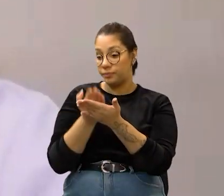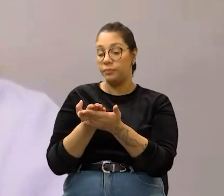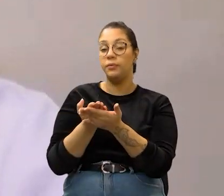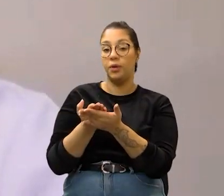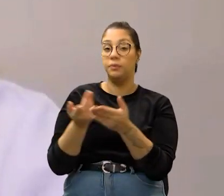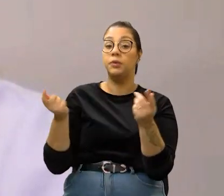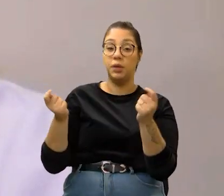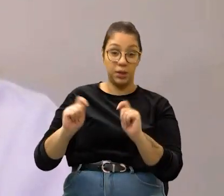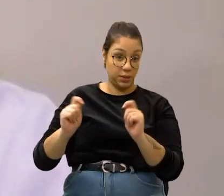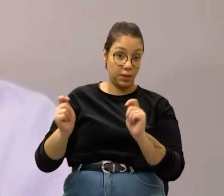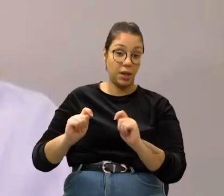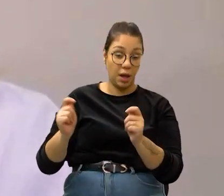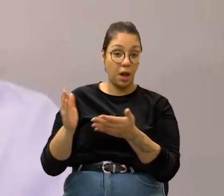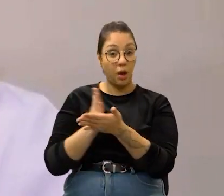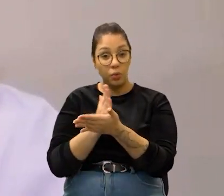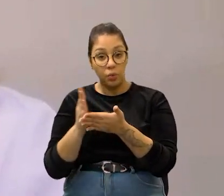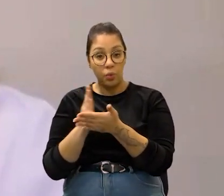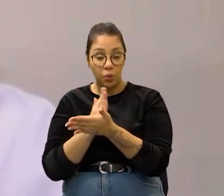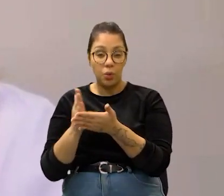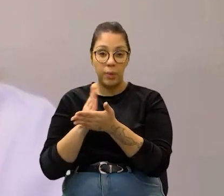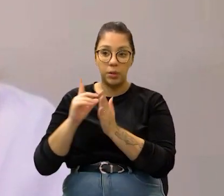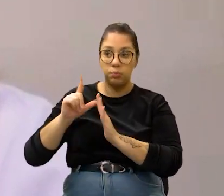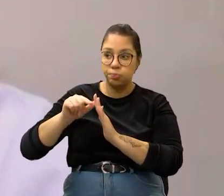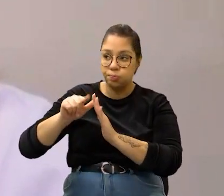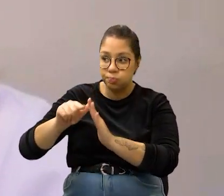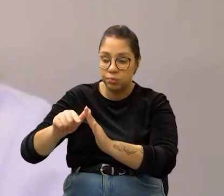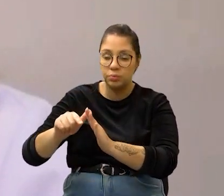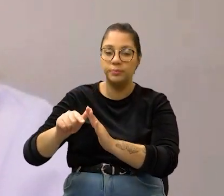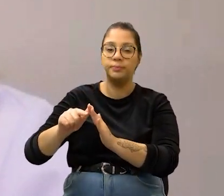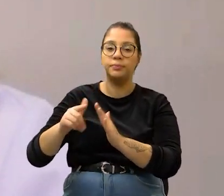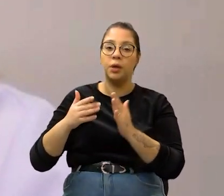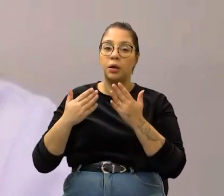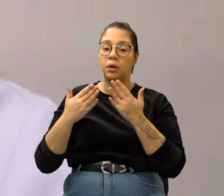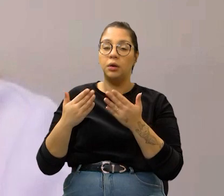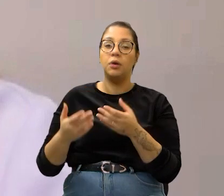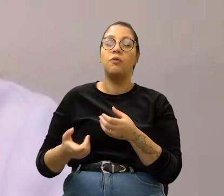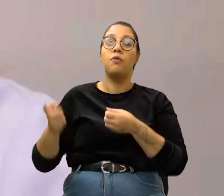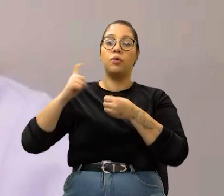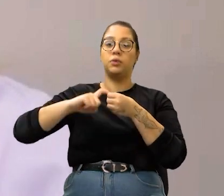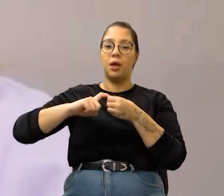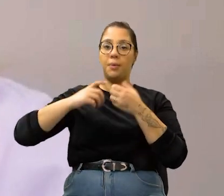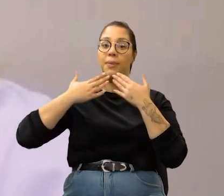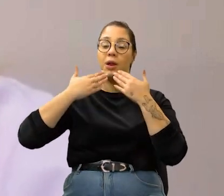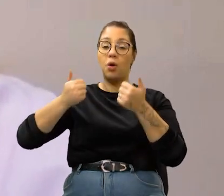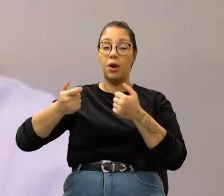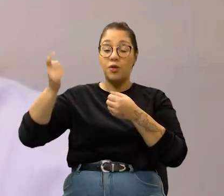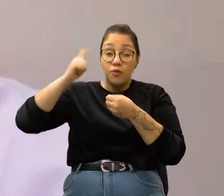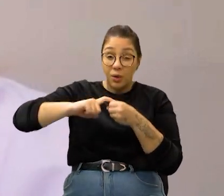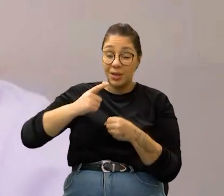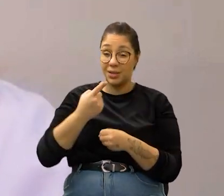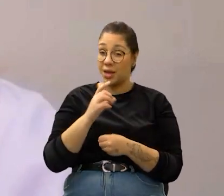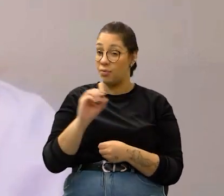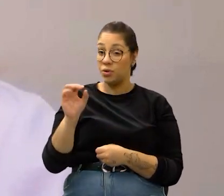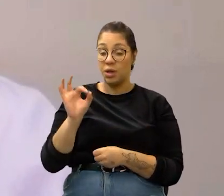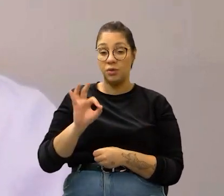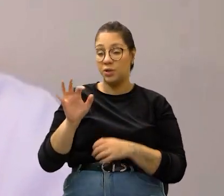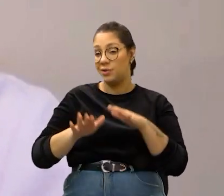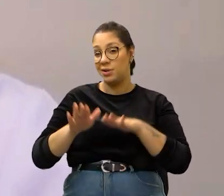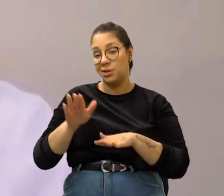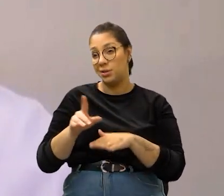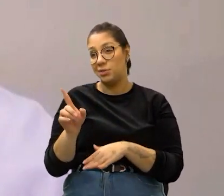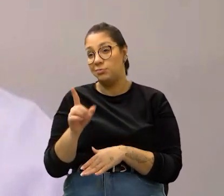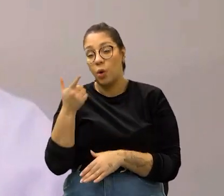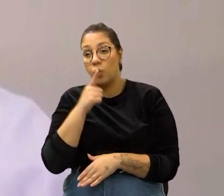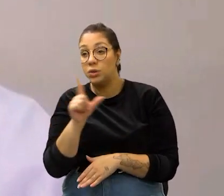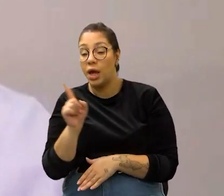Eu acredito que é possível algumas, né, a gente melhorar, talvez nem sempre reverter 100%, mas lógico que